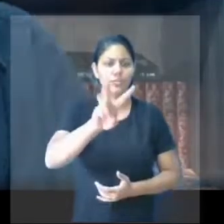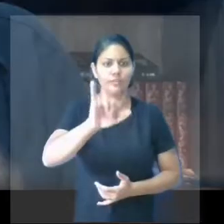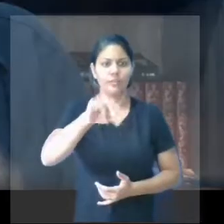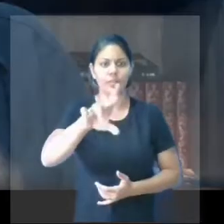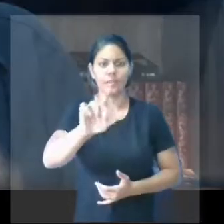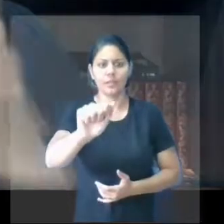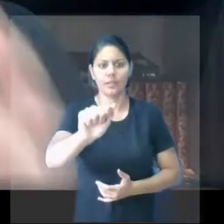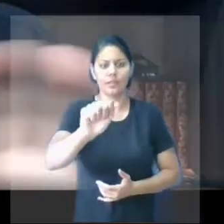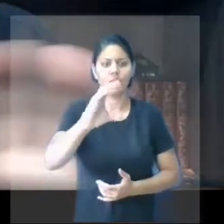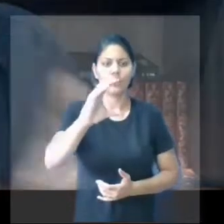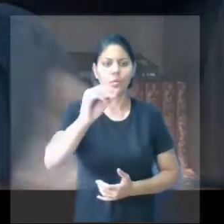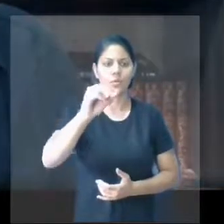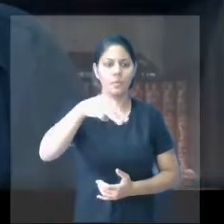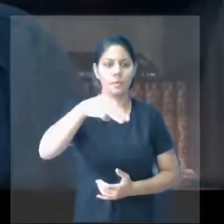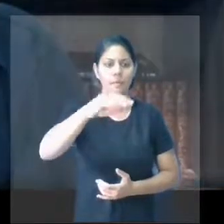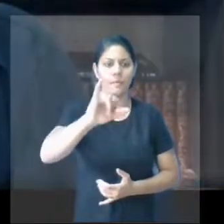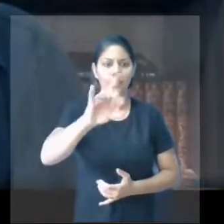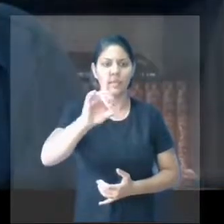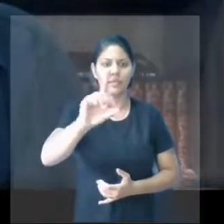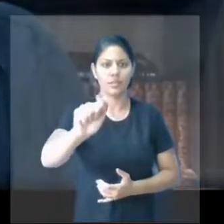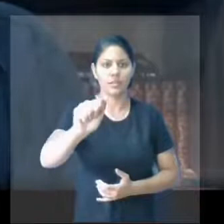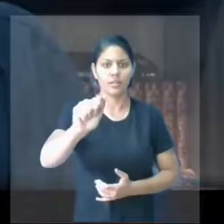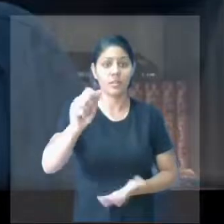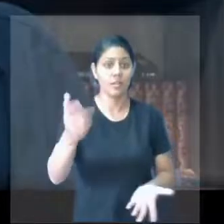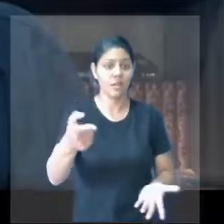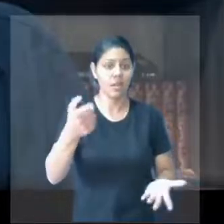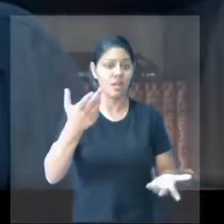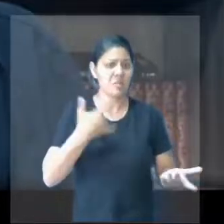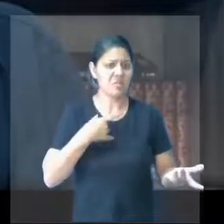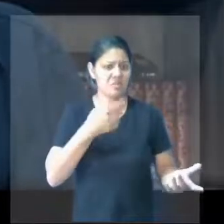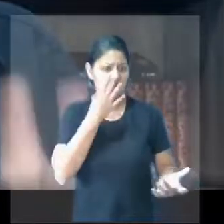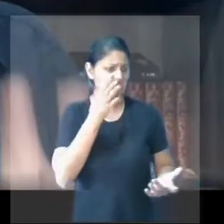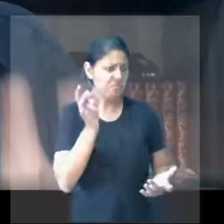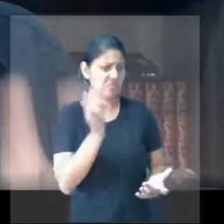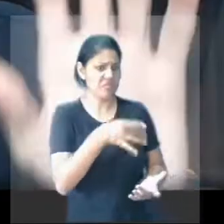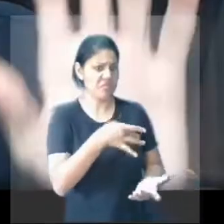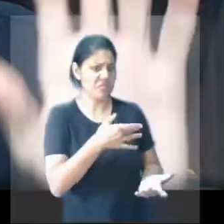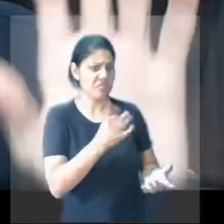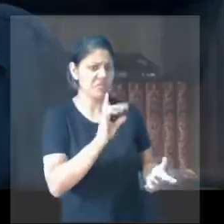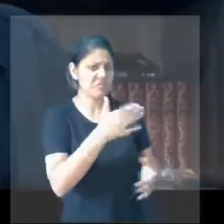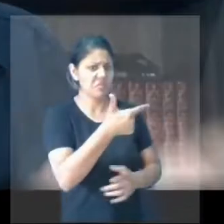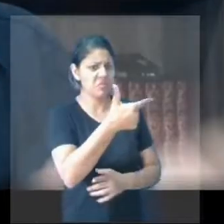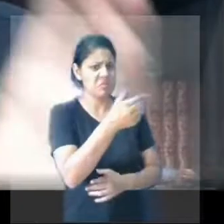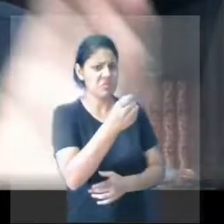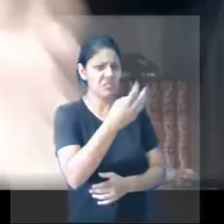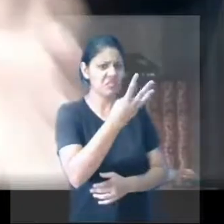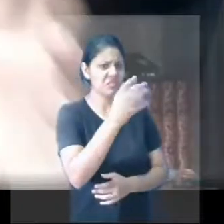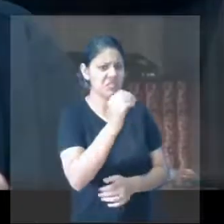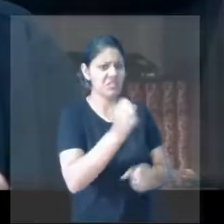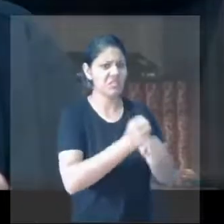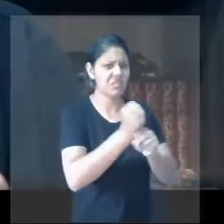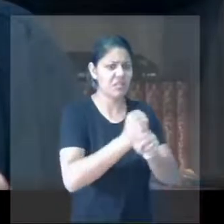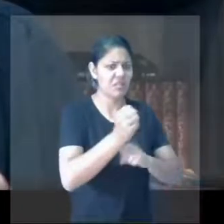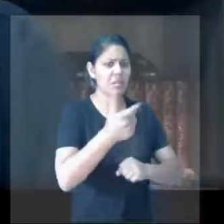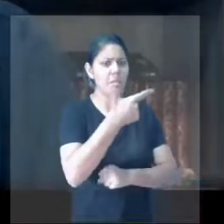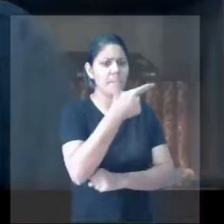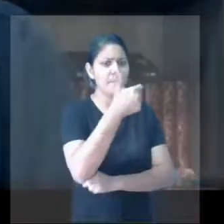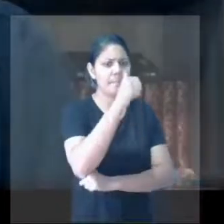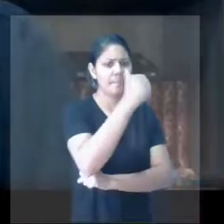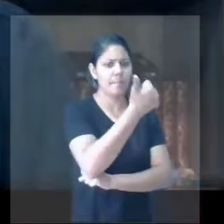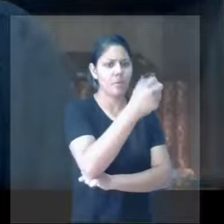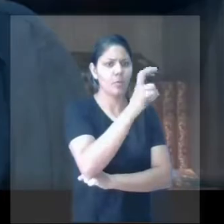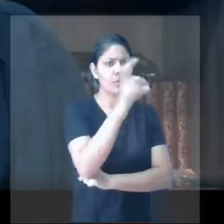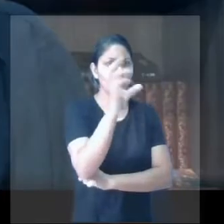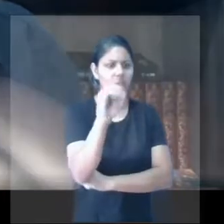ficou cerca de 200, 300 anos sem ser considerada como um clássico, né? Entre os anos de 1500 até 1790, mais ou